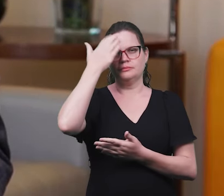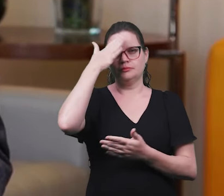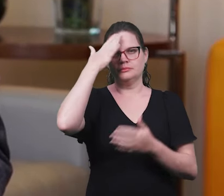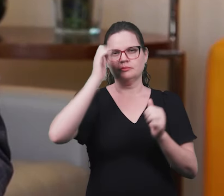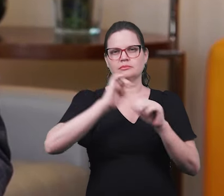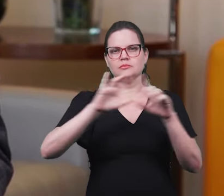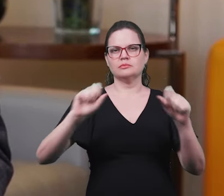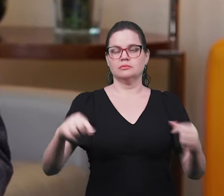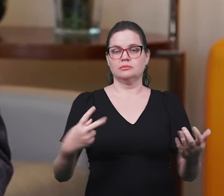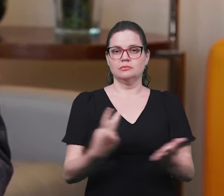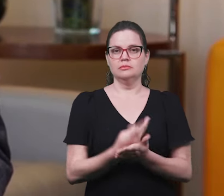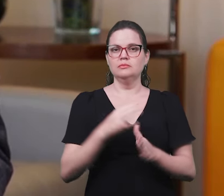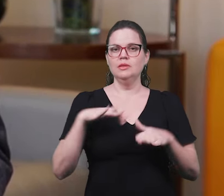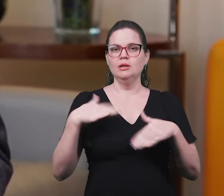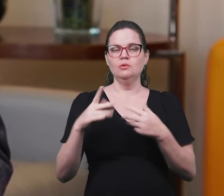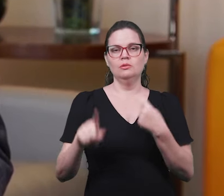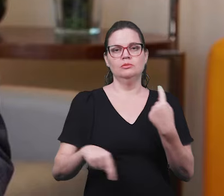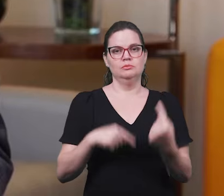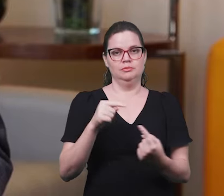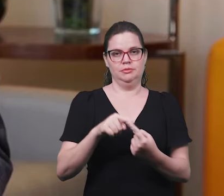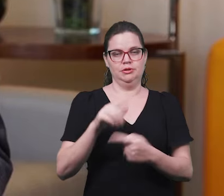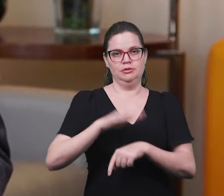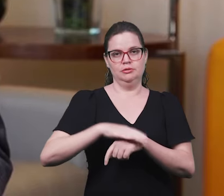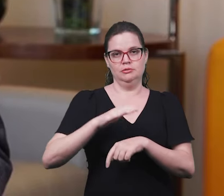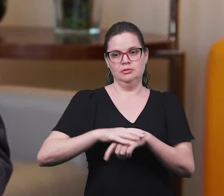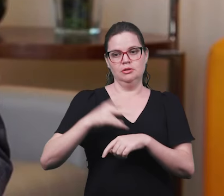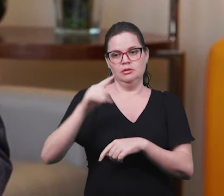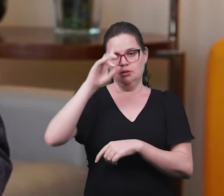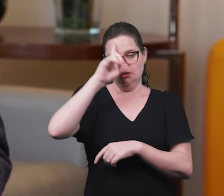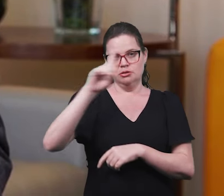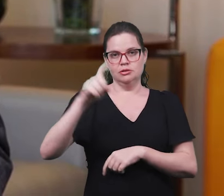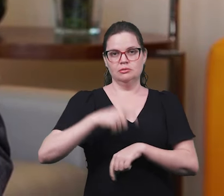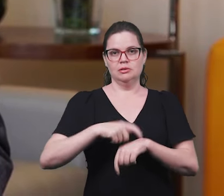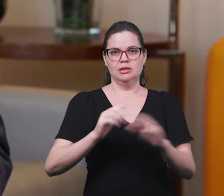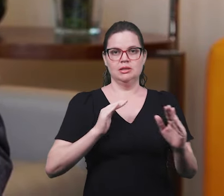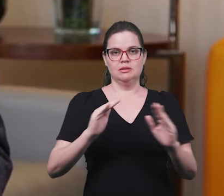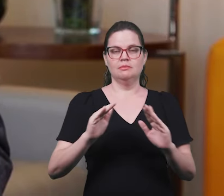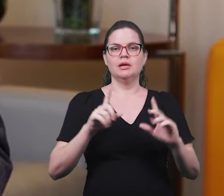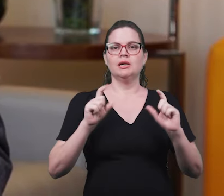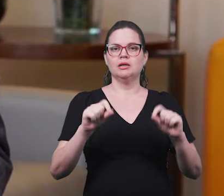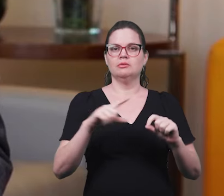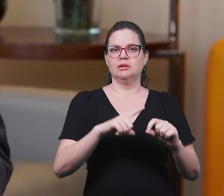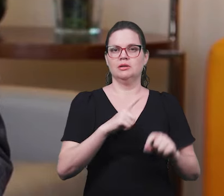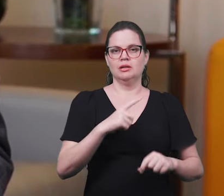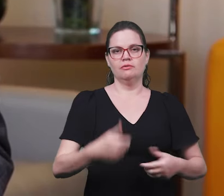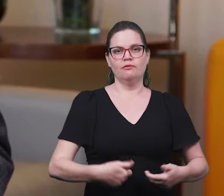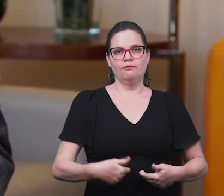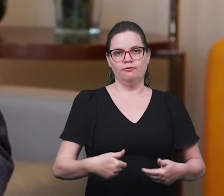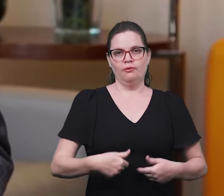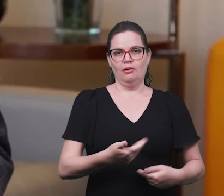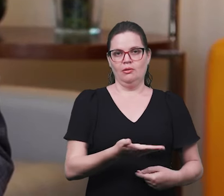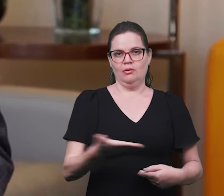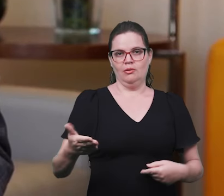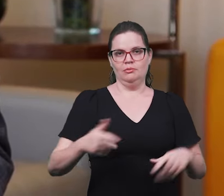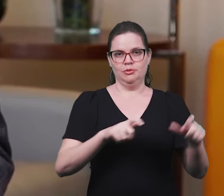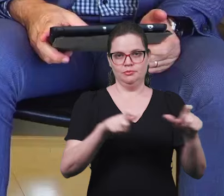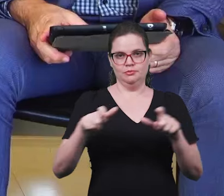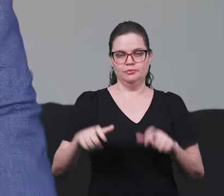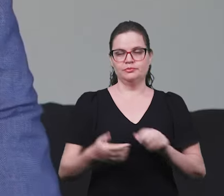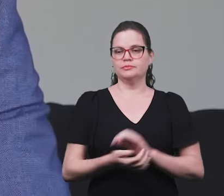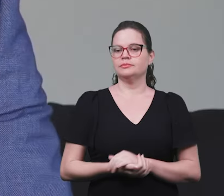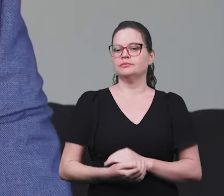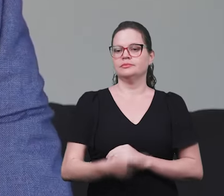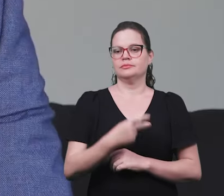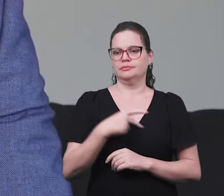que aconteceu e qual era o propósito de Deus nesses anos de fome que vieram sobre toda a terra. Pastor